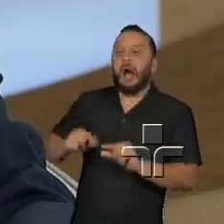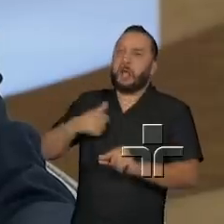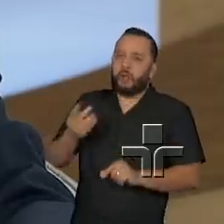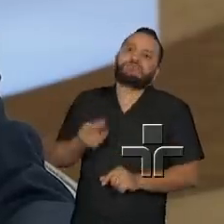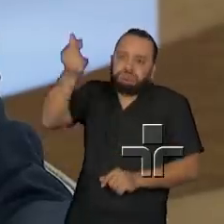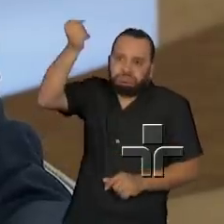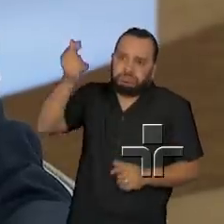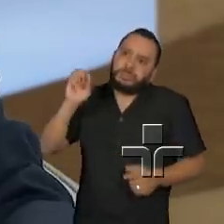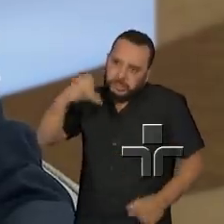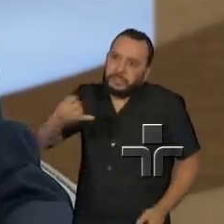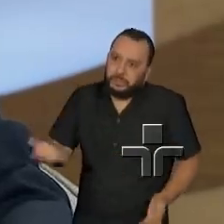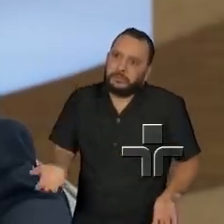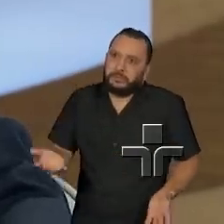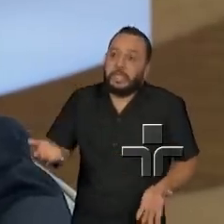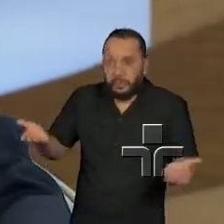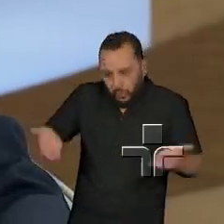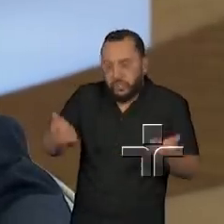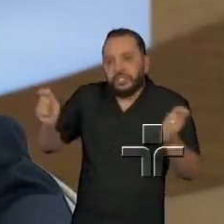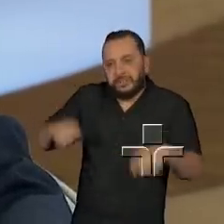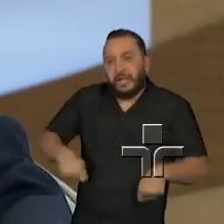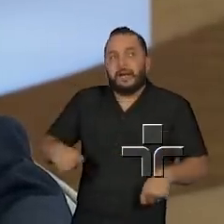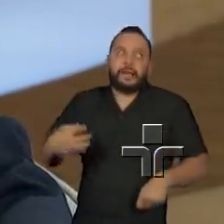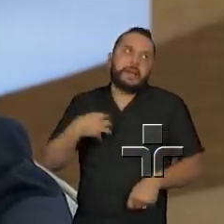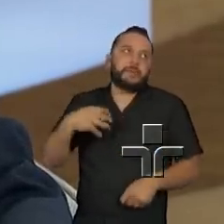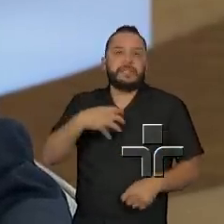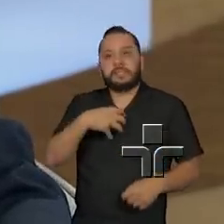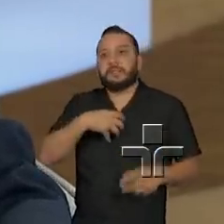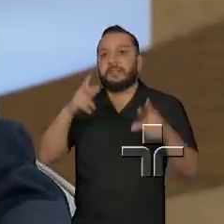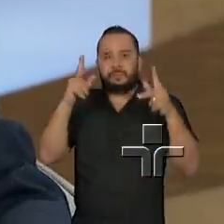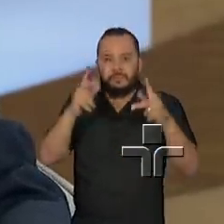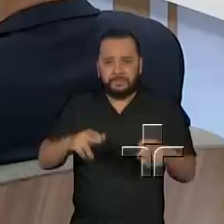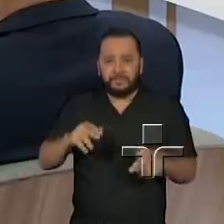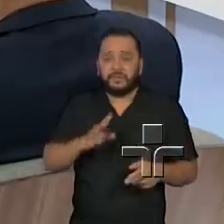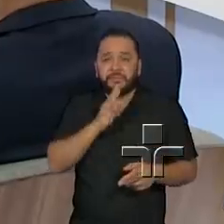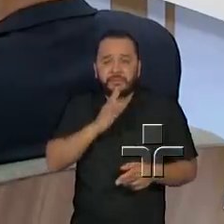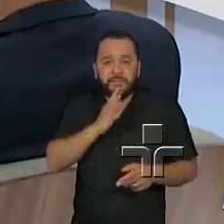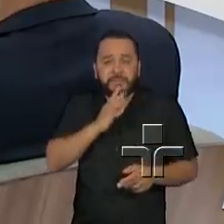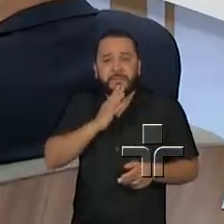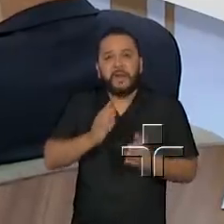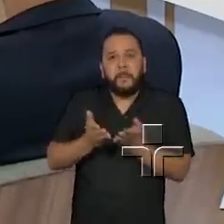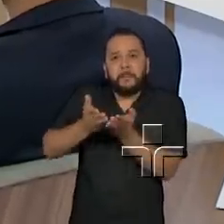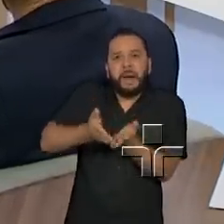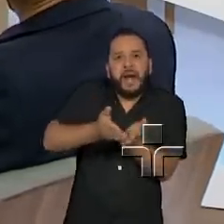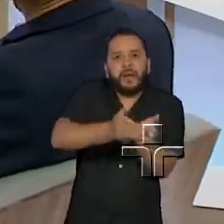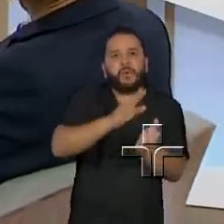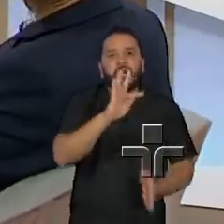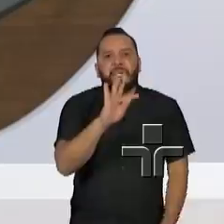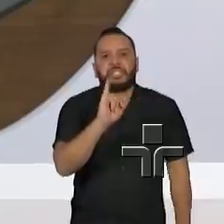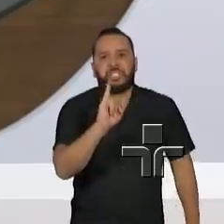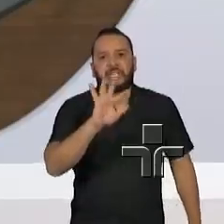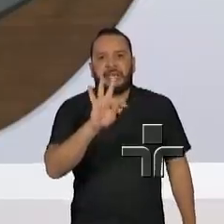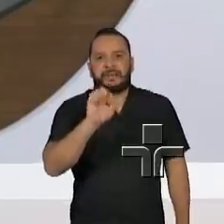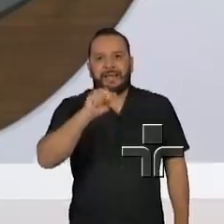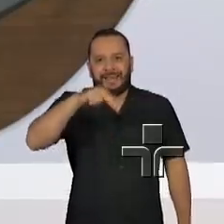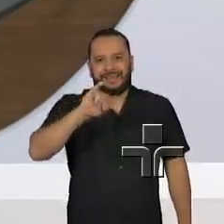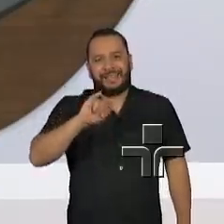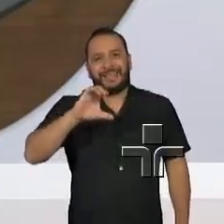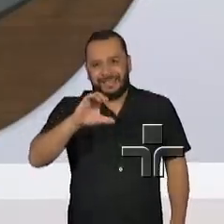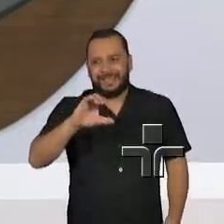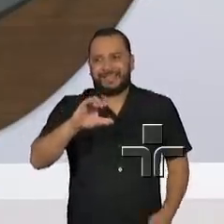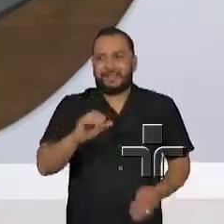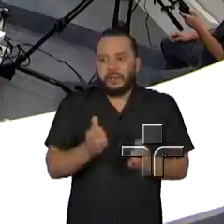me perguntam como é que eu me sinto. Eu me sinto como um violinista no convés do Titanic. Isso é porque ele disse que estava esperançoso.